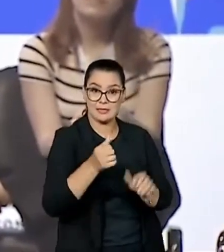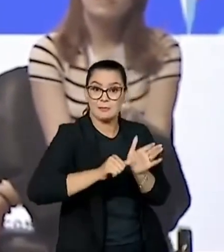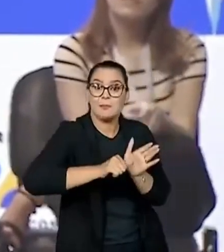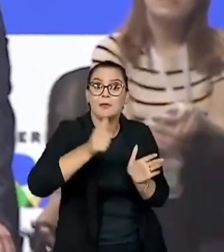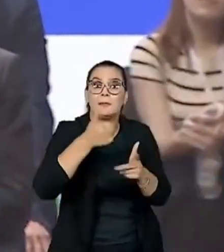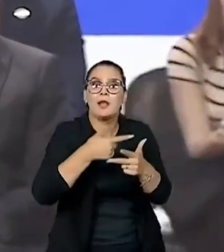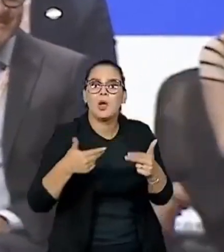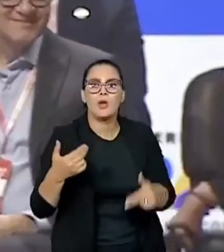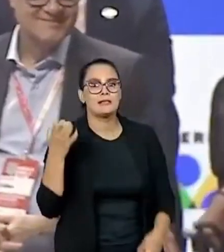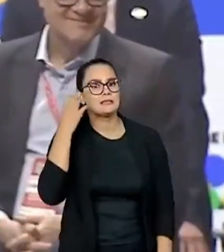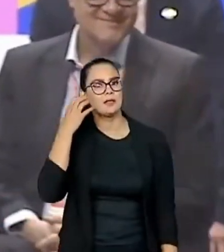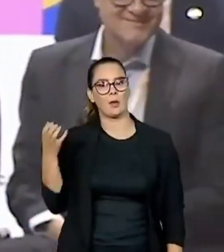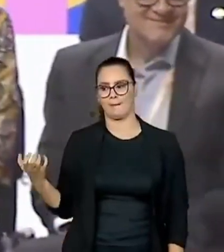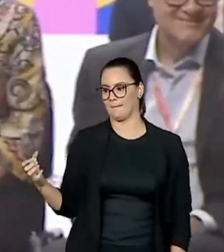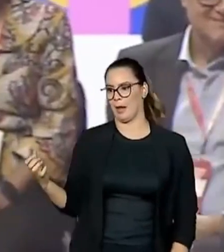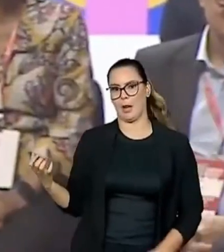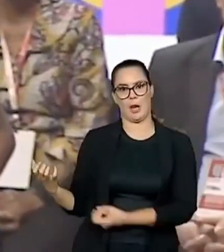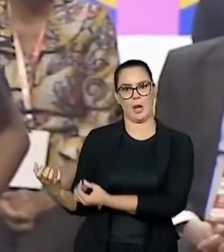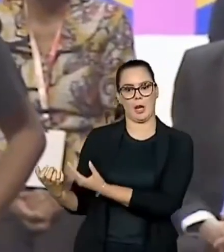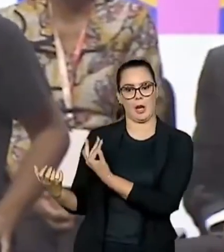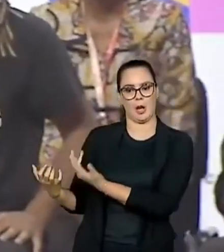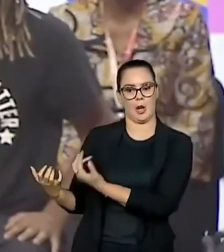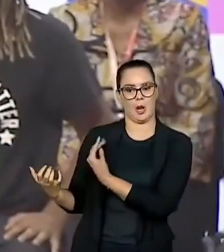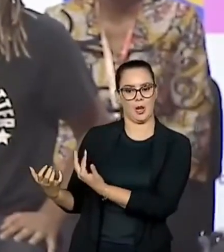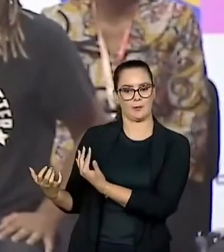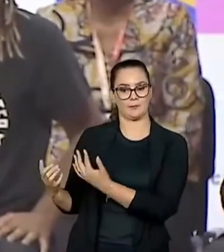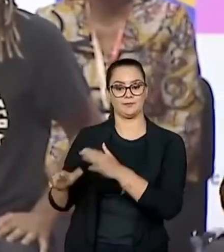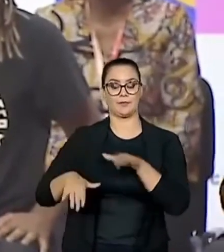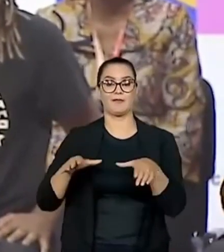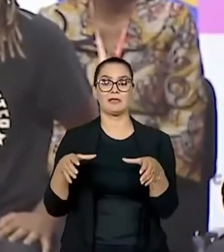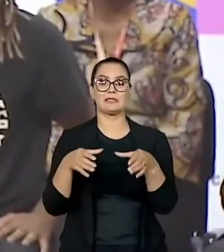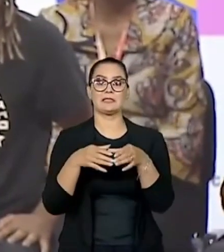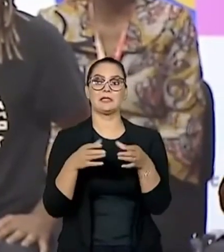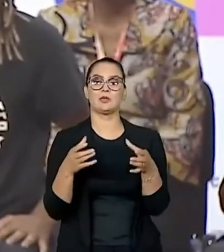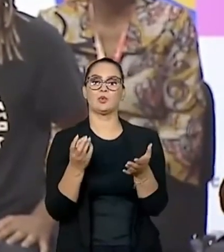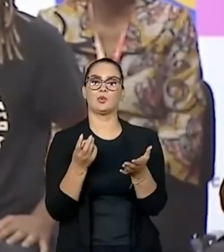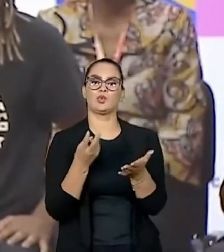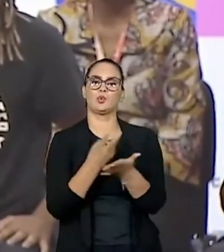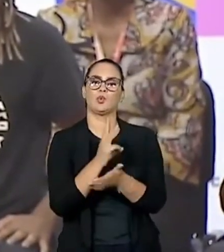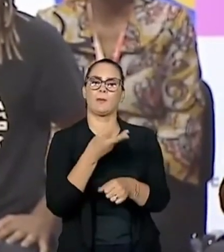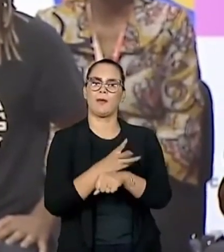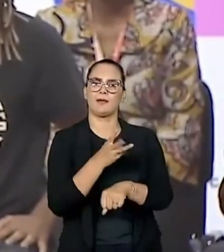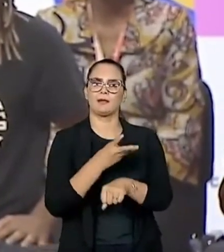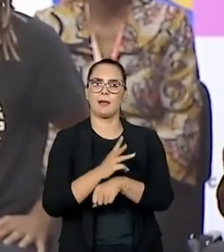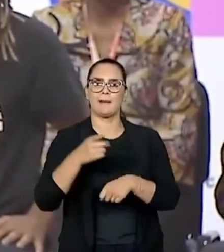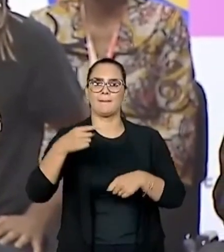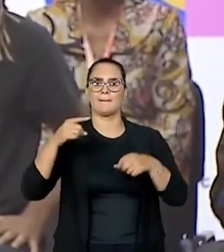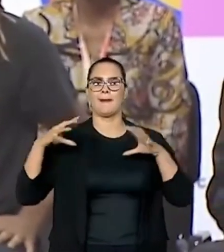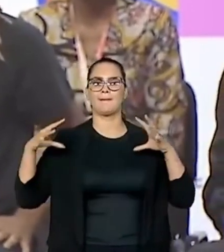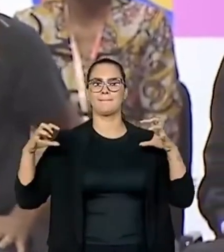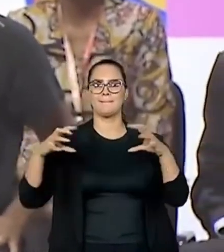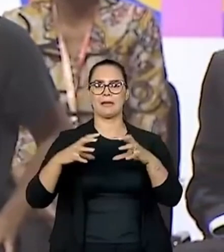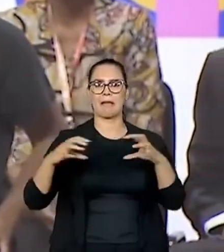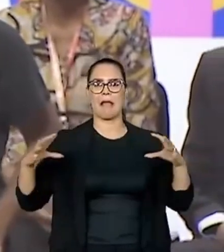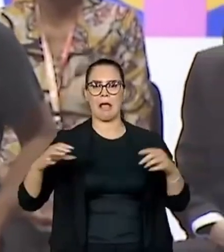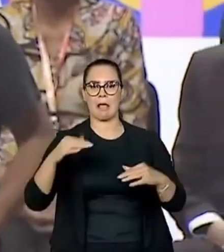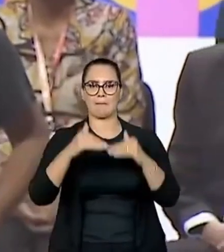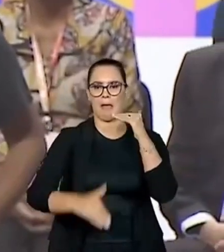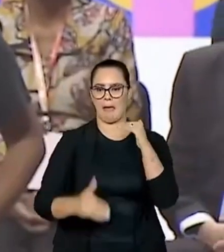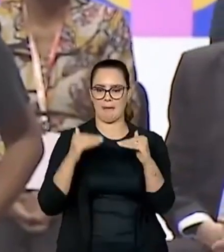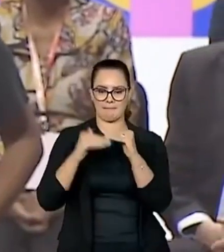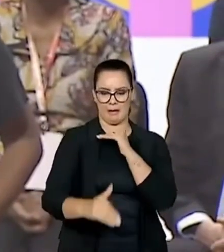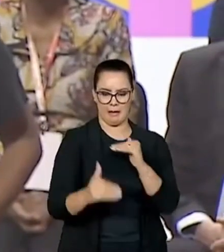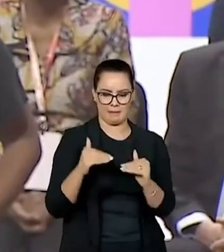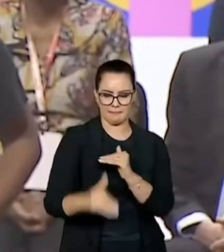a primeira coisa que toca é o celular. Às vezes nós criamos grupos de zap para fazer encrenca entre nós mesmos, para divergir, para